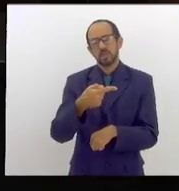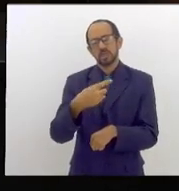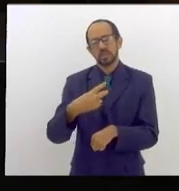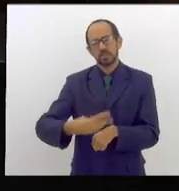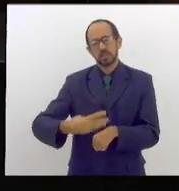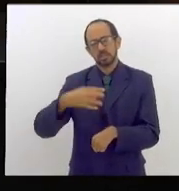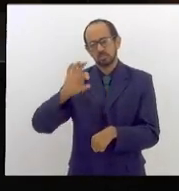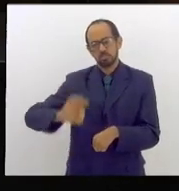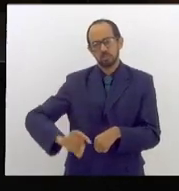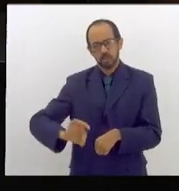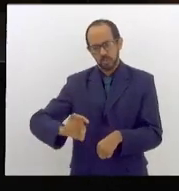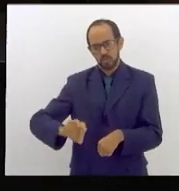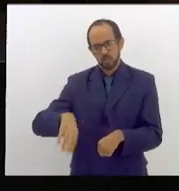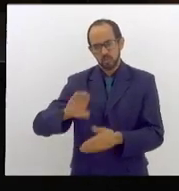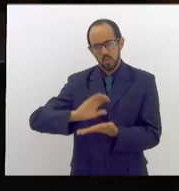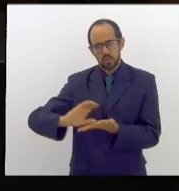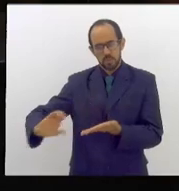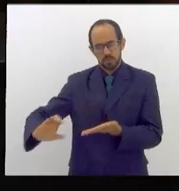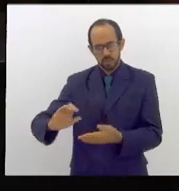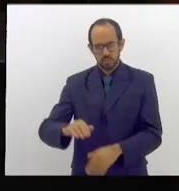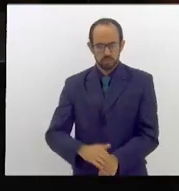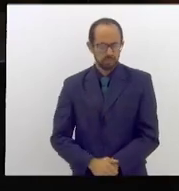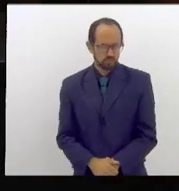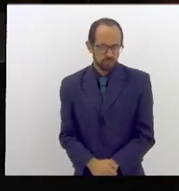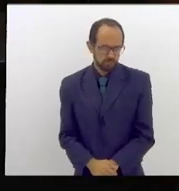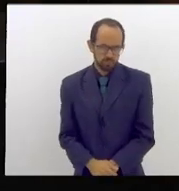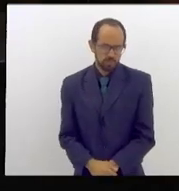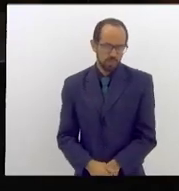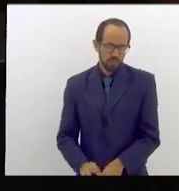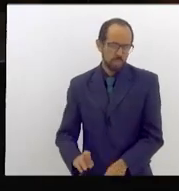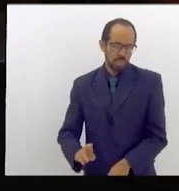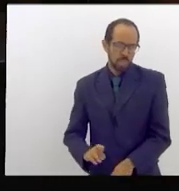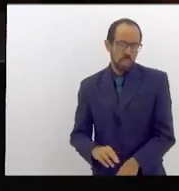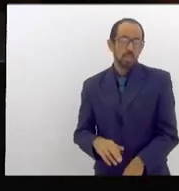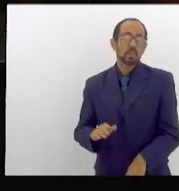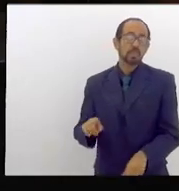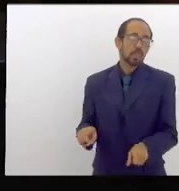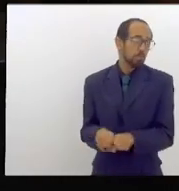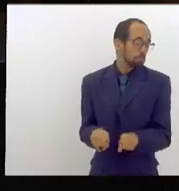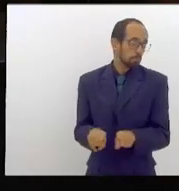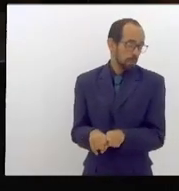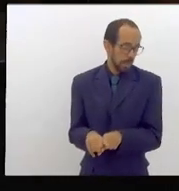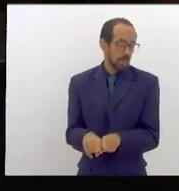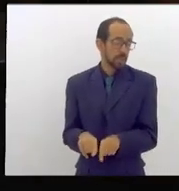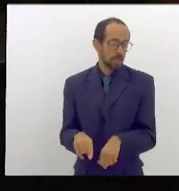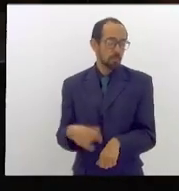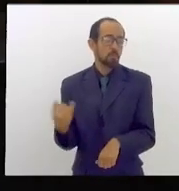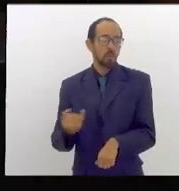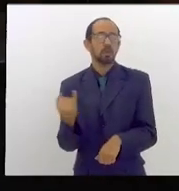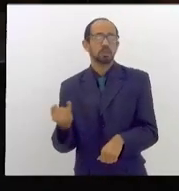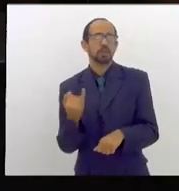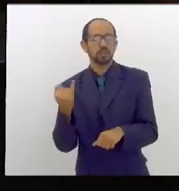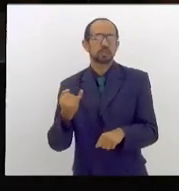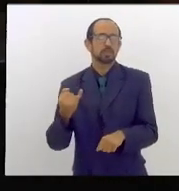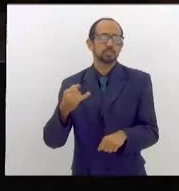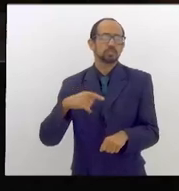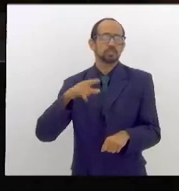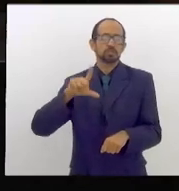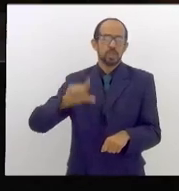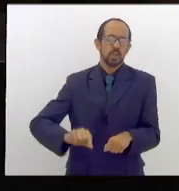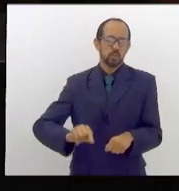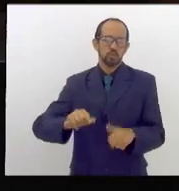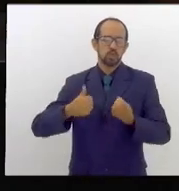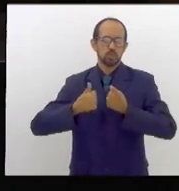2,73% do orçamento e aí não menos importante a gente teve uma redução nos